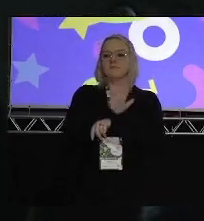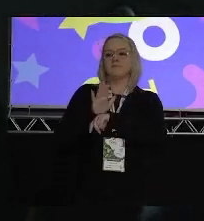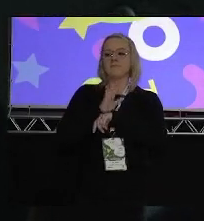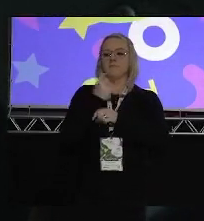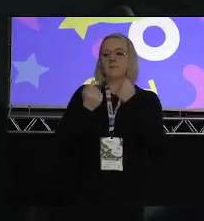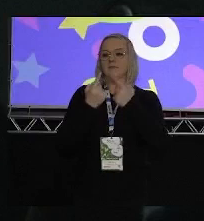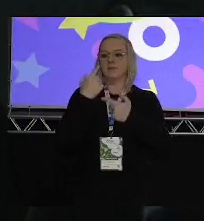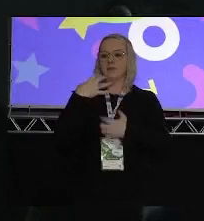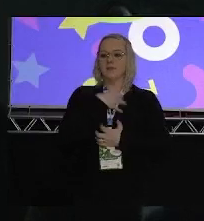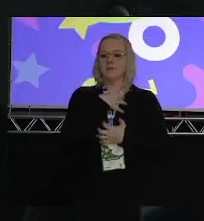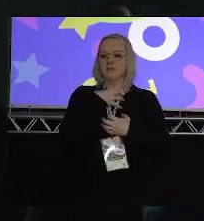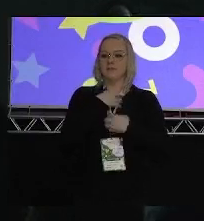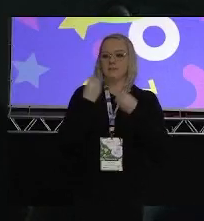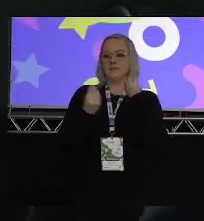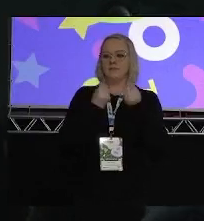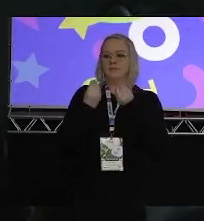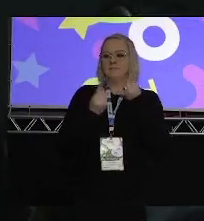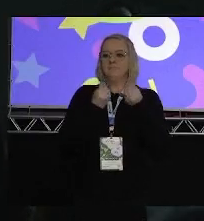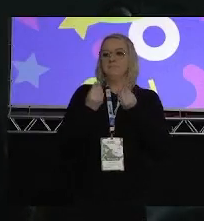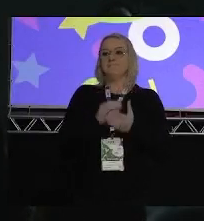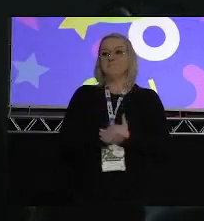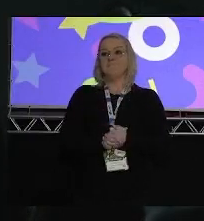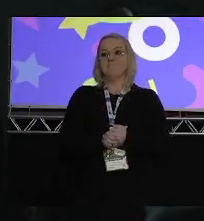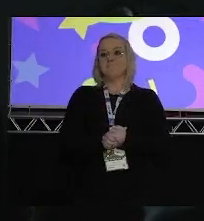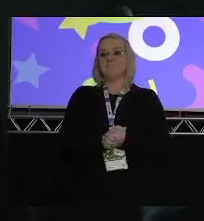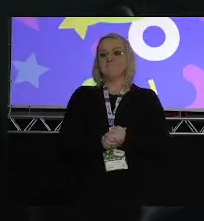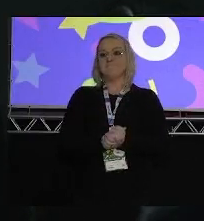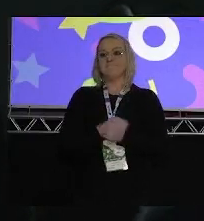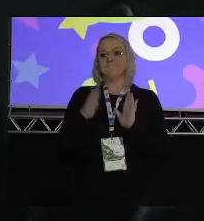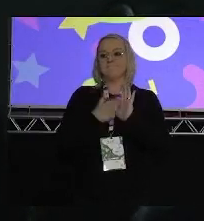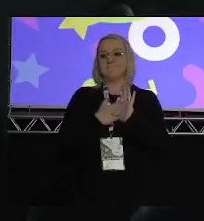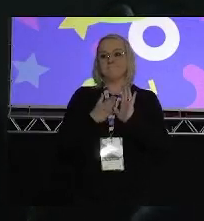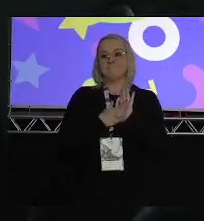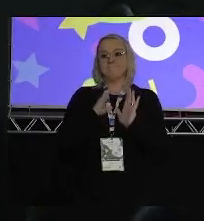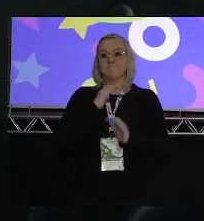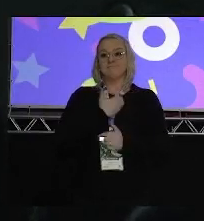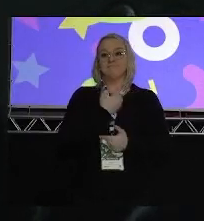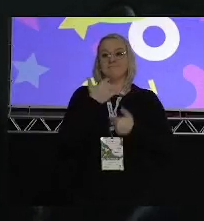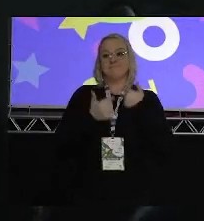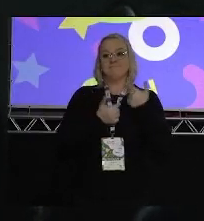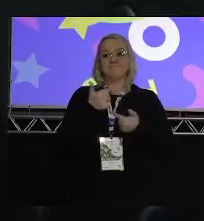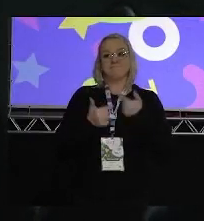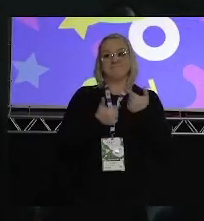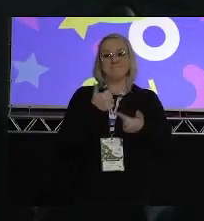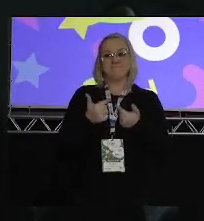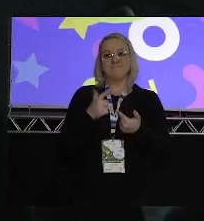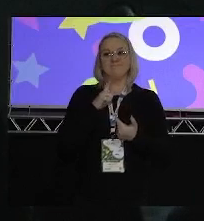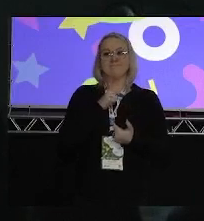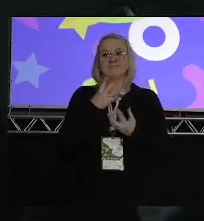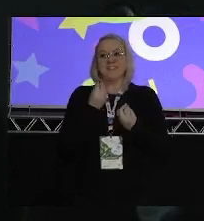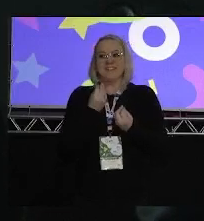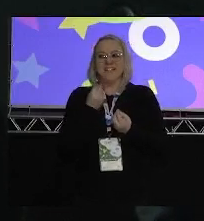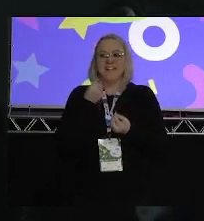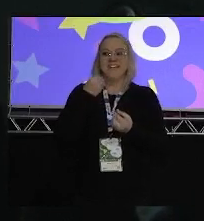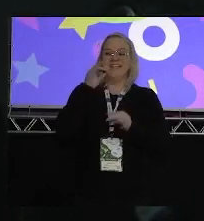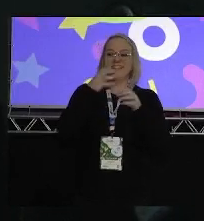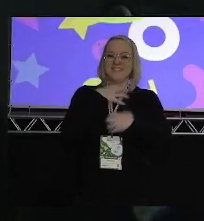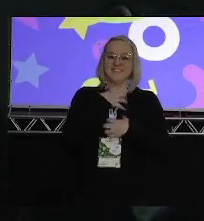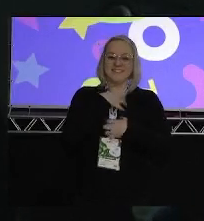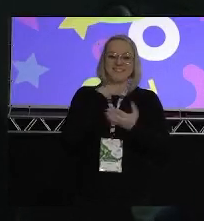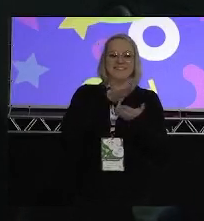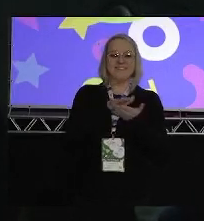com as nossas propostas, nosso trabalho, envolvendo vários métodos, processos e